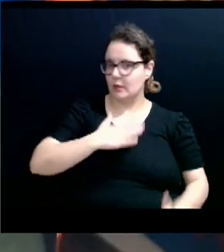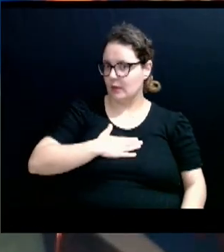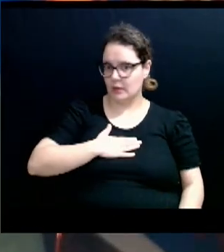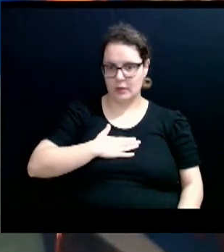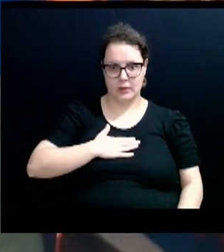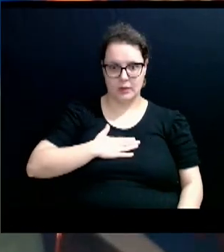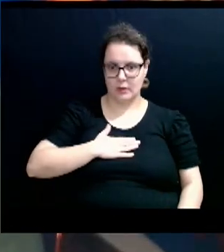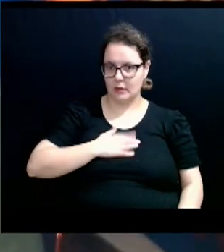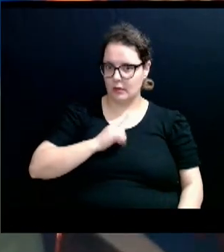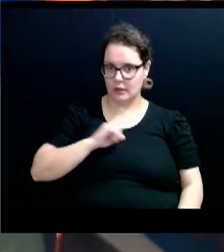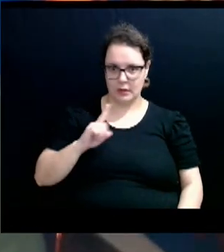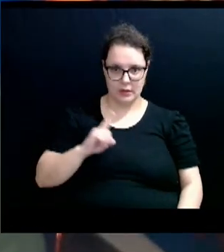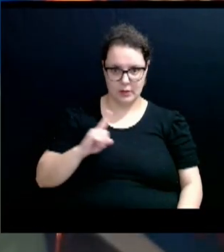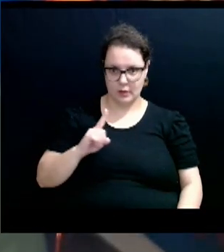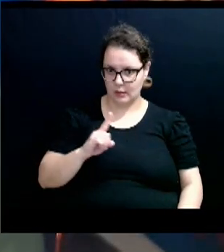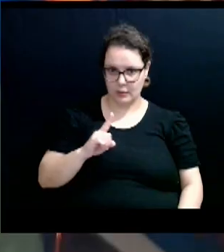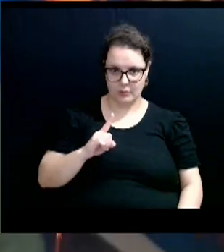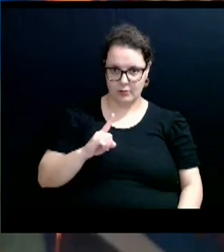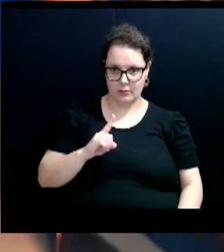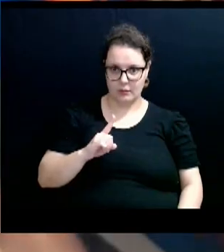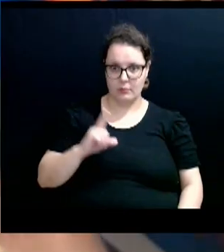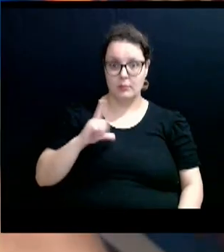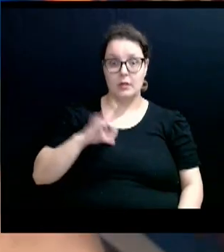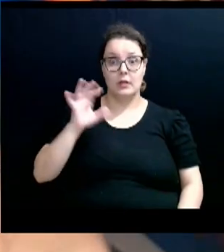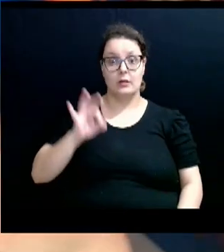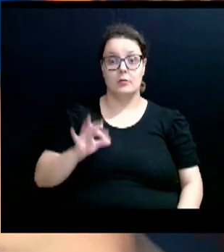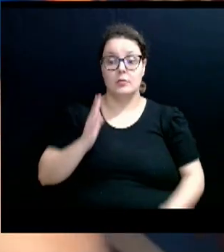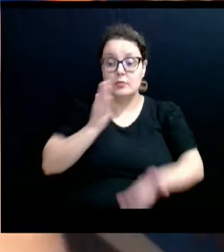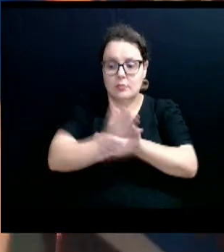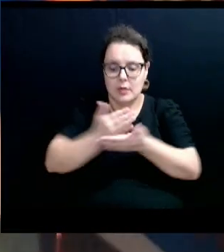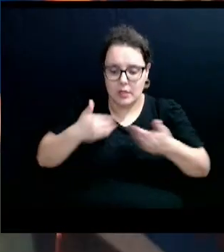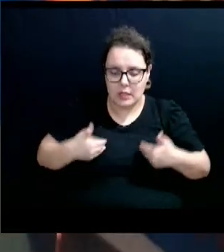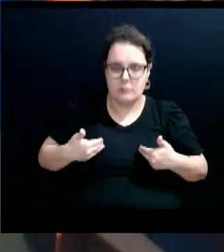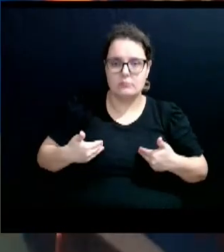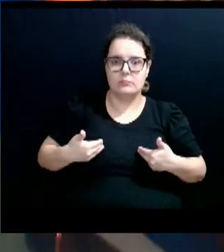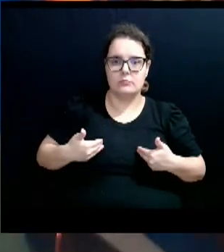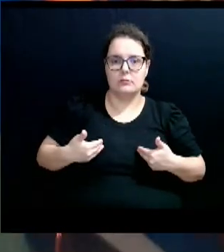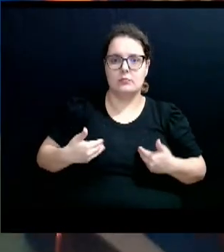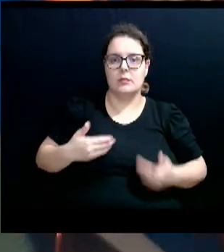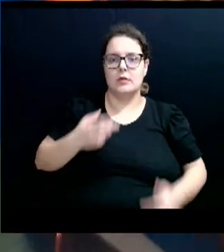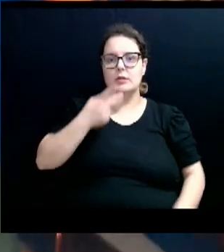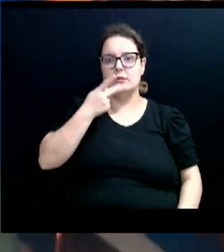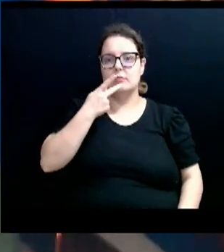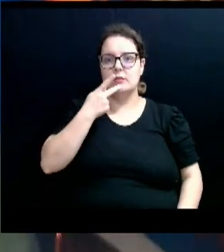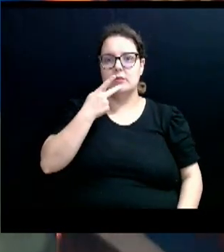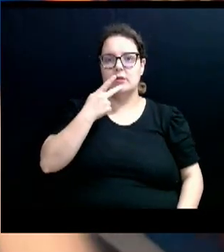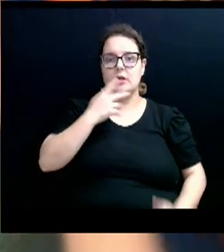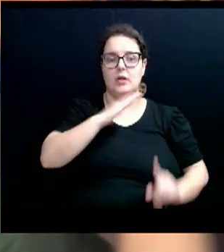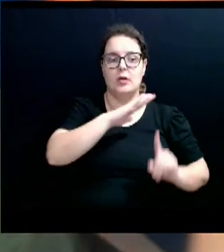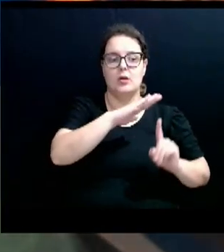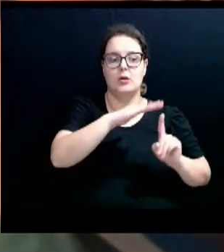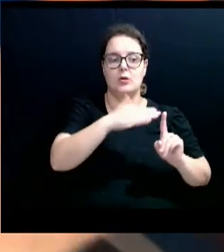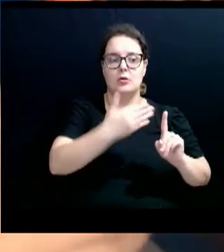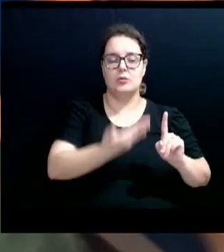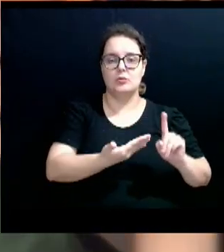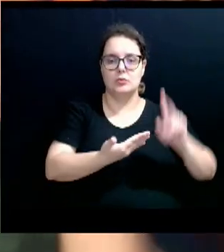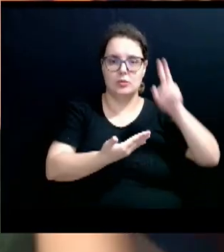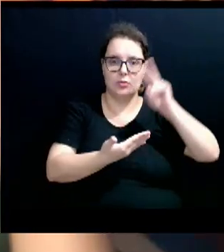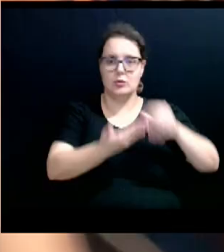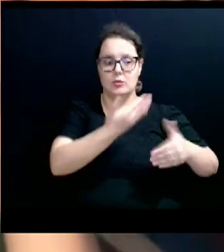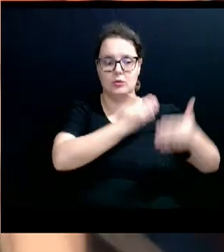de parar aqui. Uau! A gente fala muito de honrar a história dos